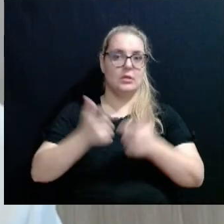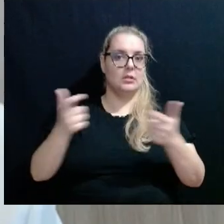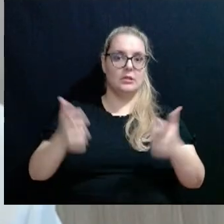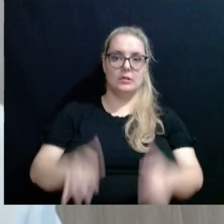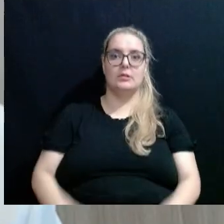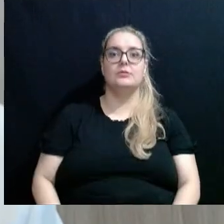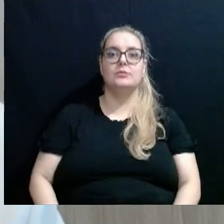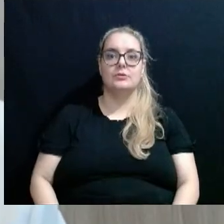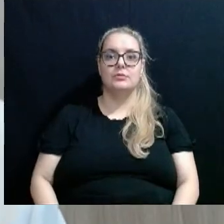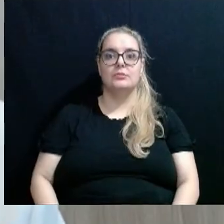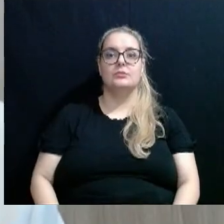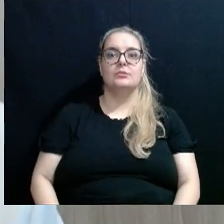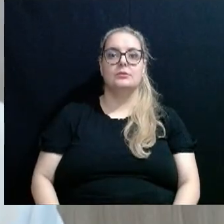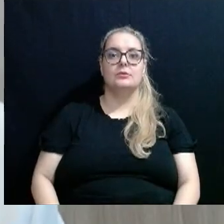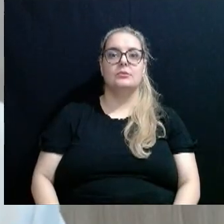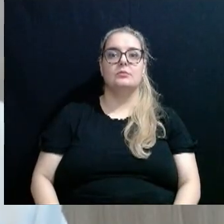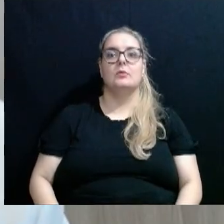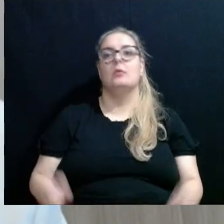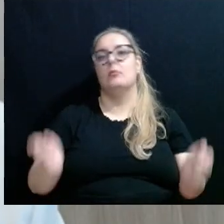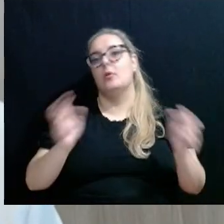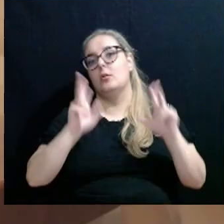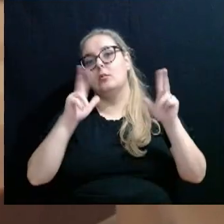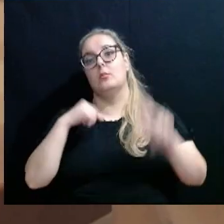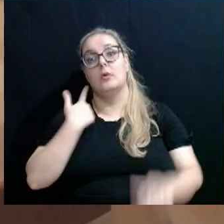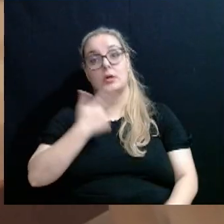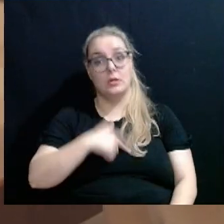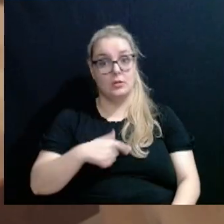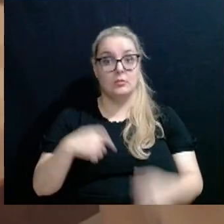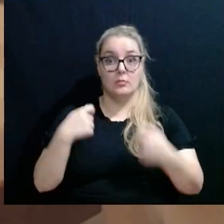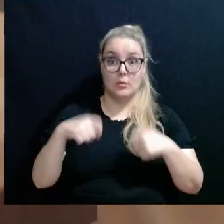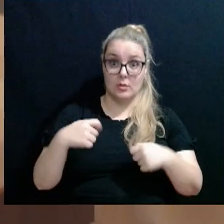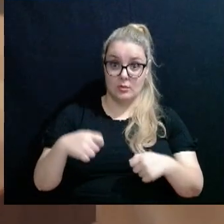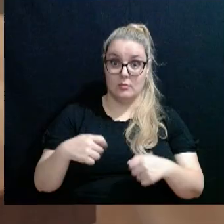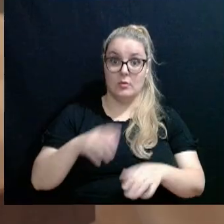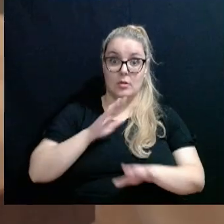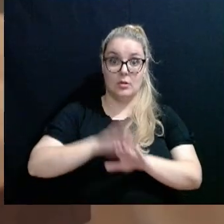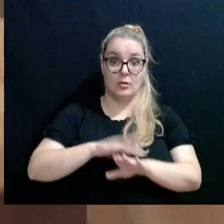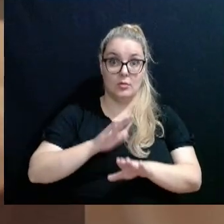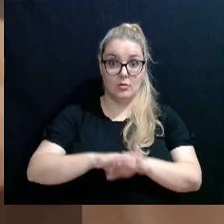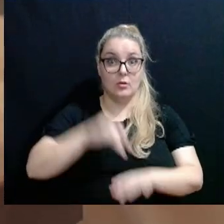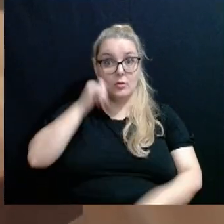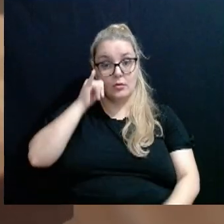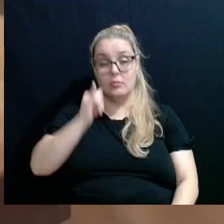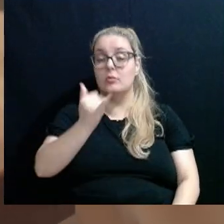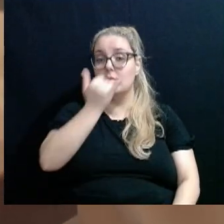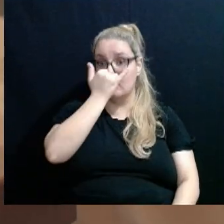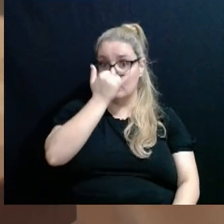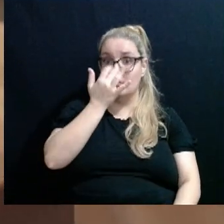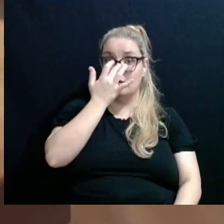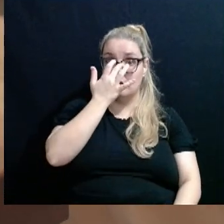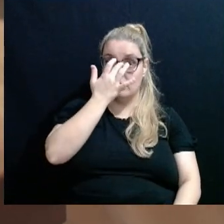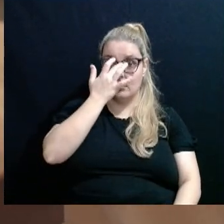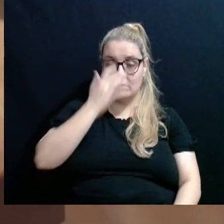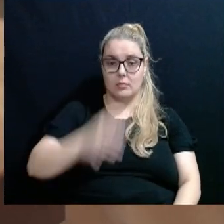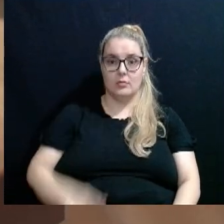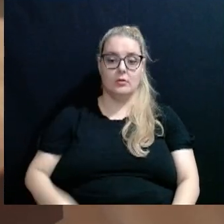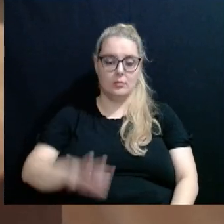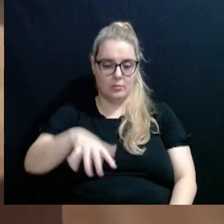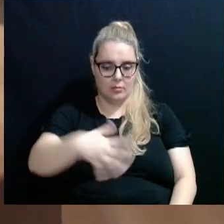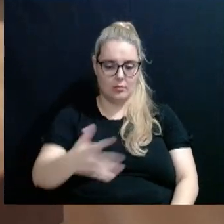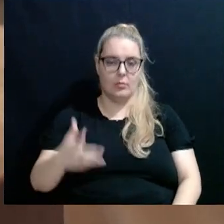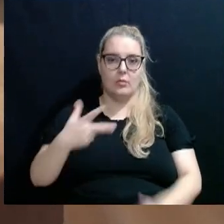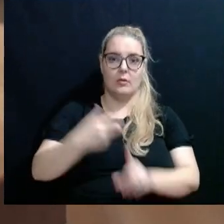acontecimento muito grande, disparando esse alerta para a gente para a necessidade de medidas preventivas, de manter